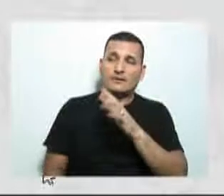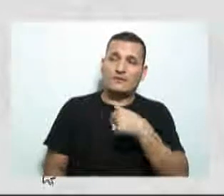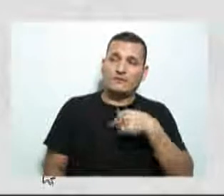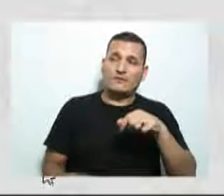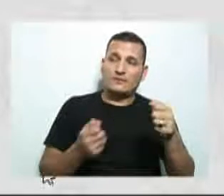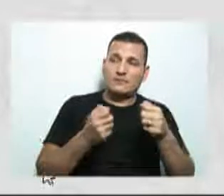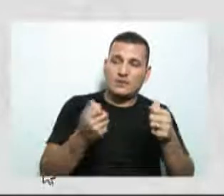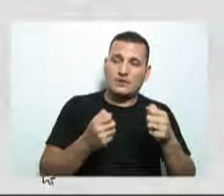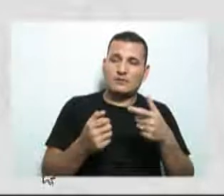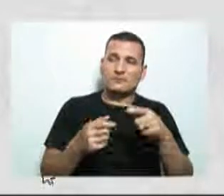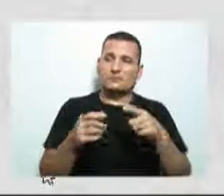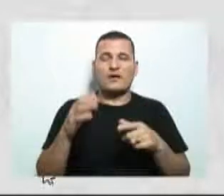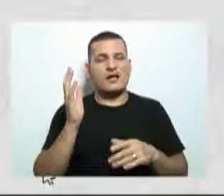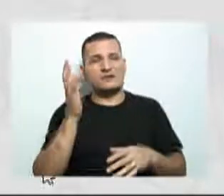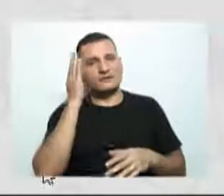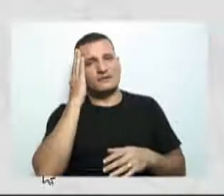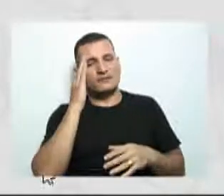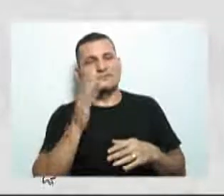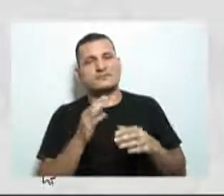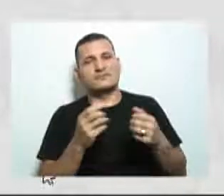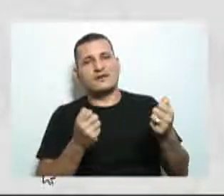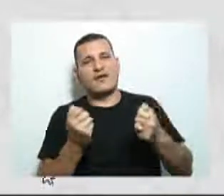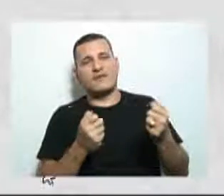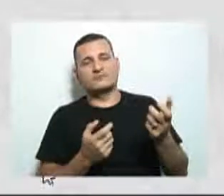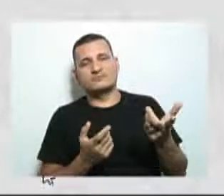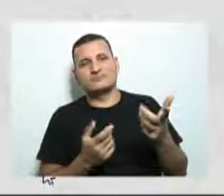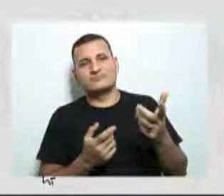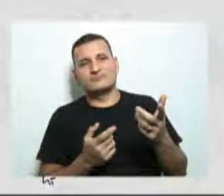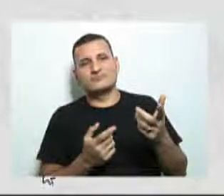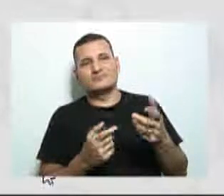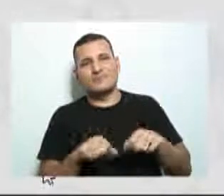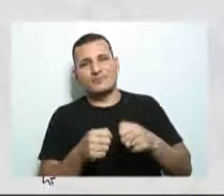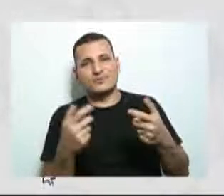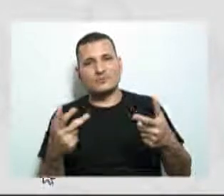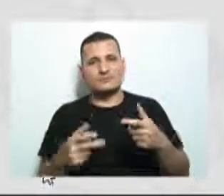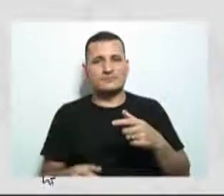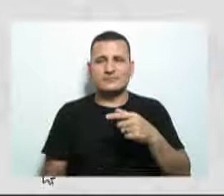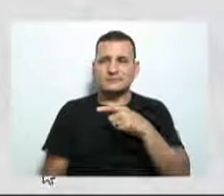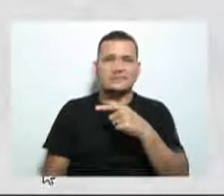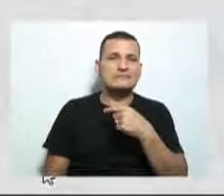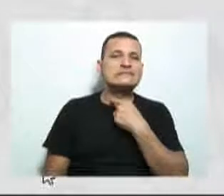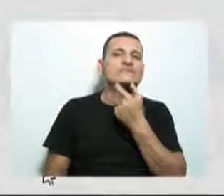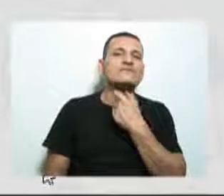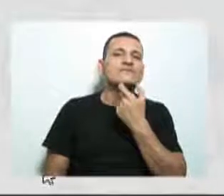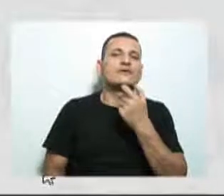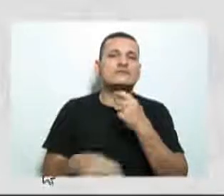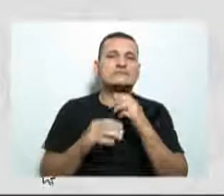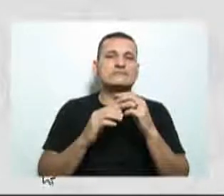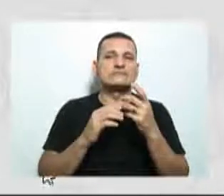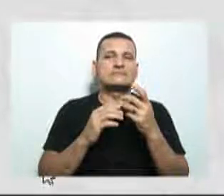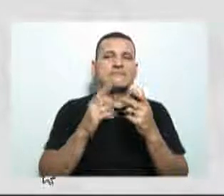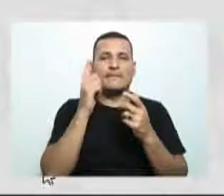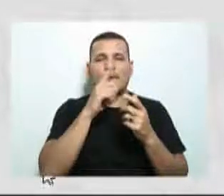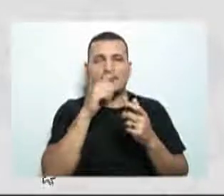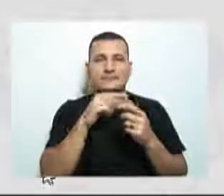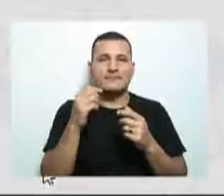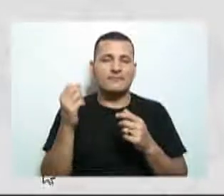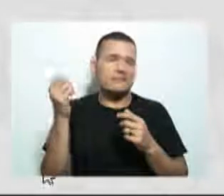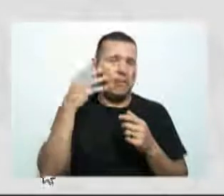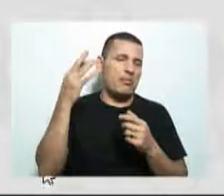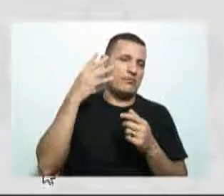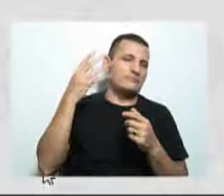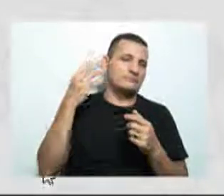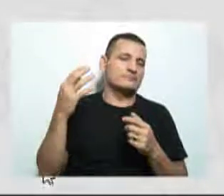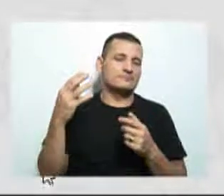carro, para o trabalho. Já sei, o carro pregou o carro, não sei o que. Gente, até gagueja, cospe na gente, não consegue nem parar de